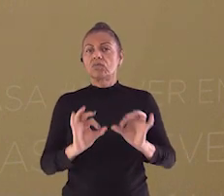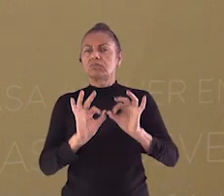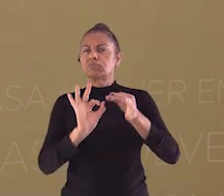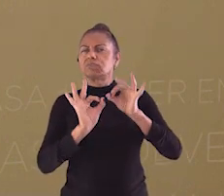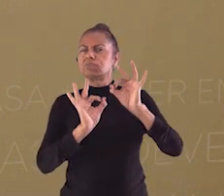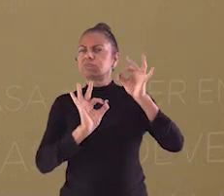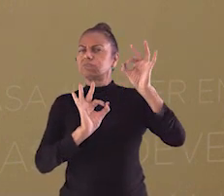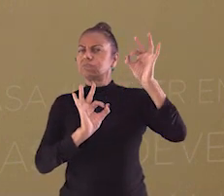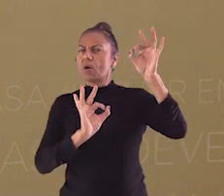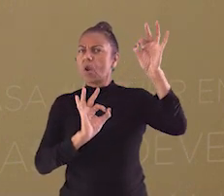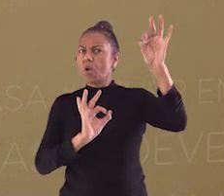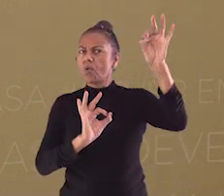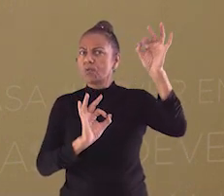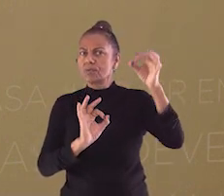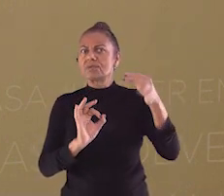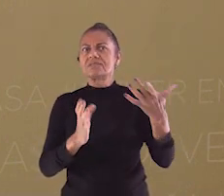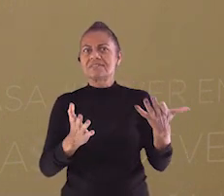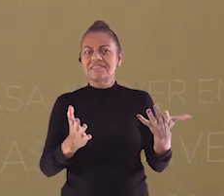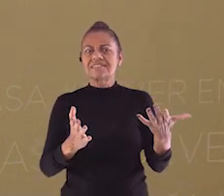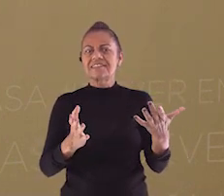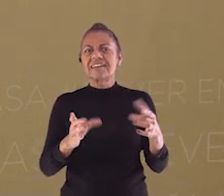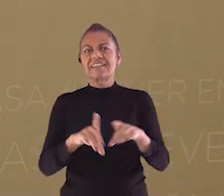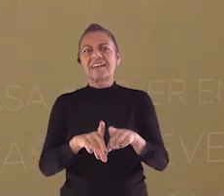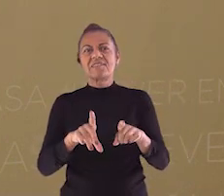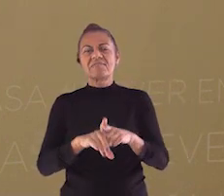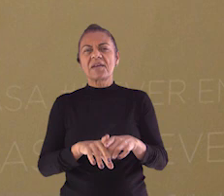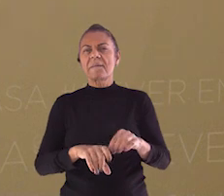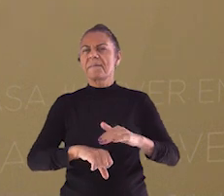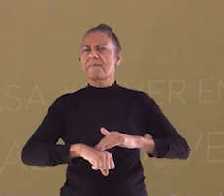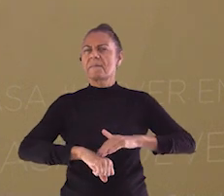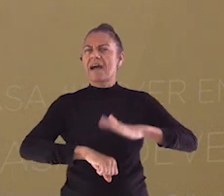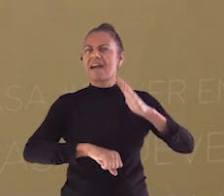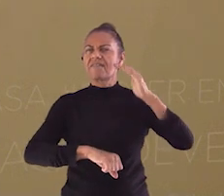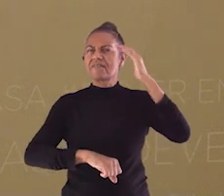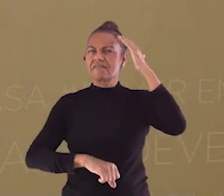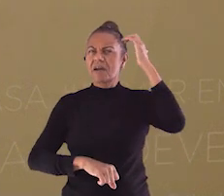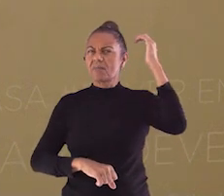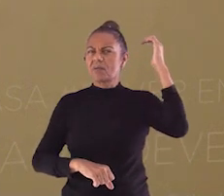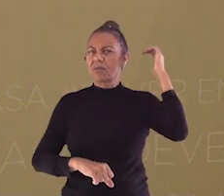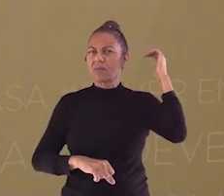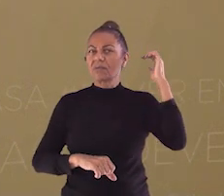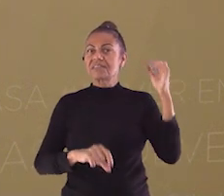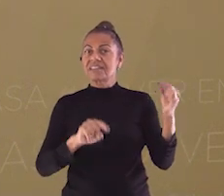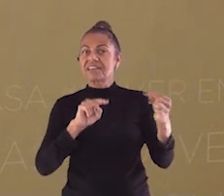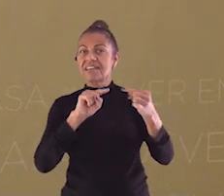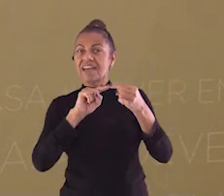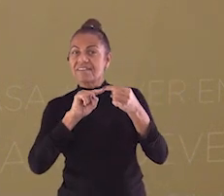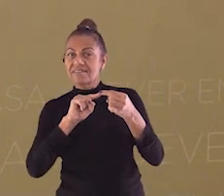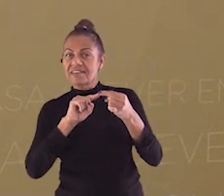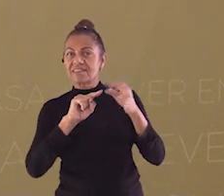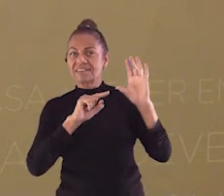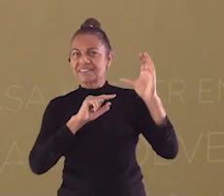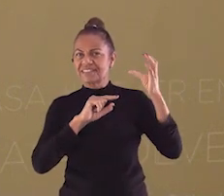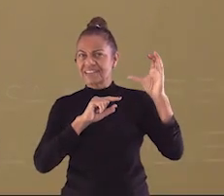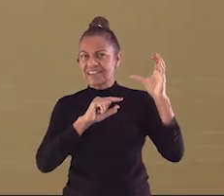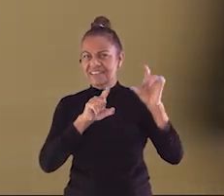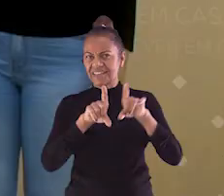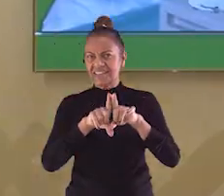último instrumento é talvez o mais famoso que associamos à ciência e os